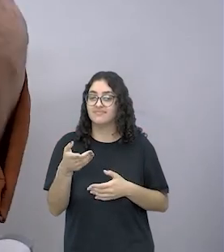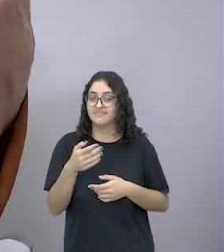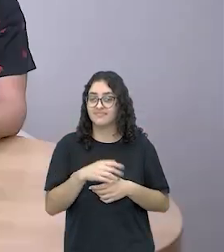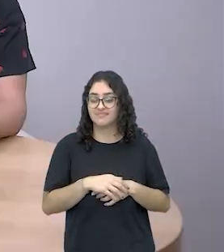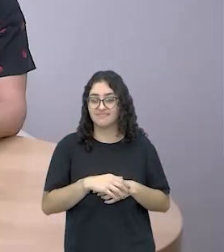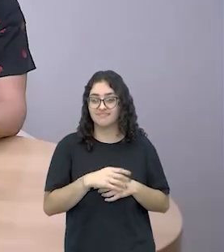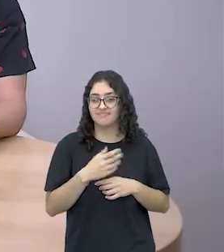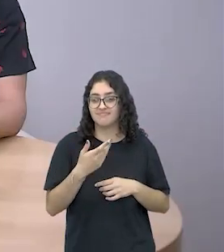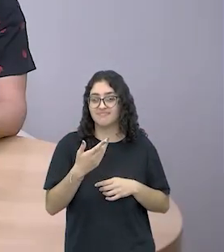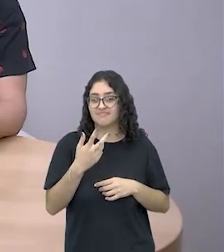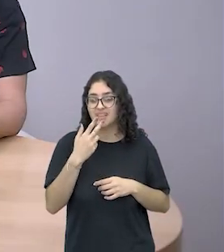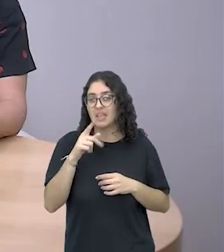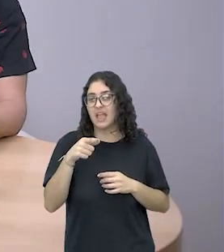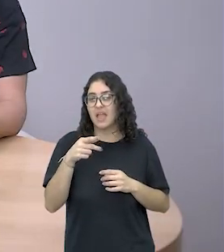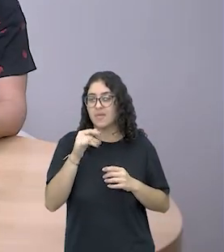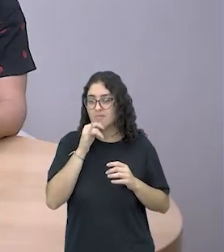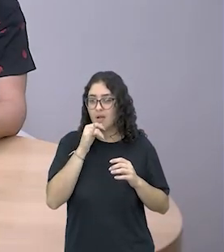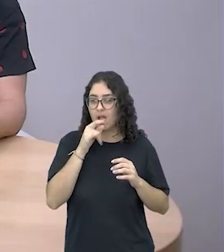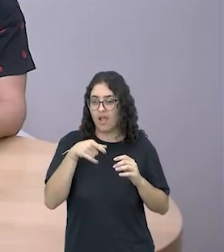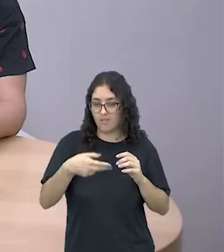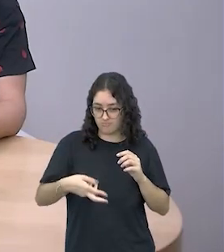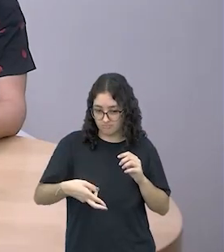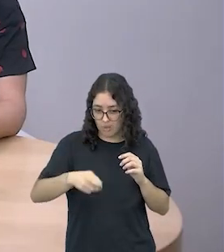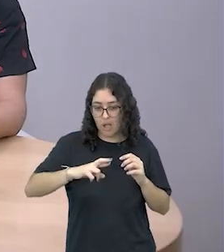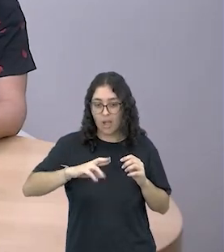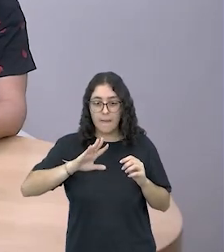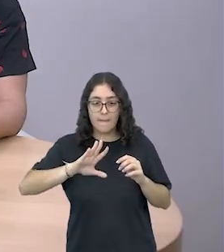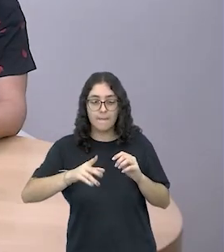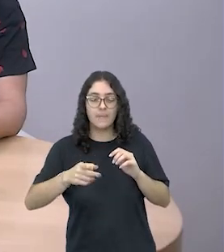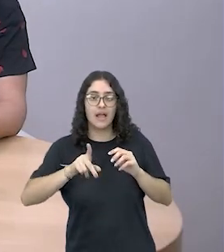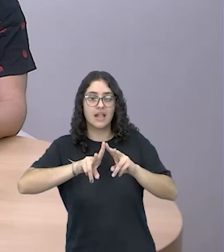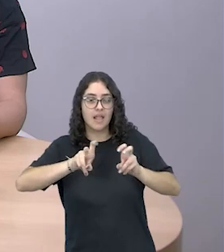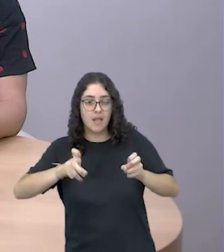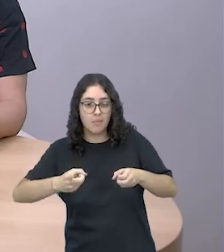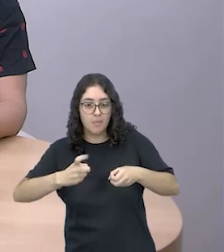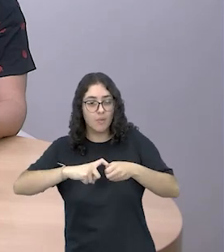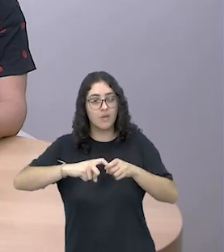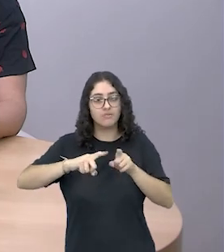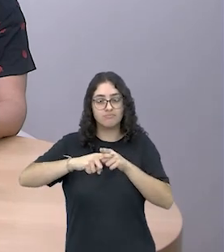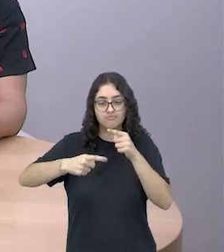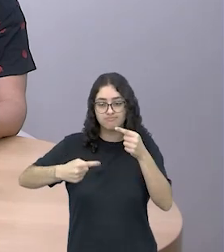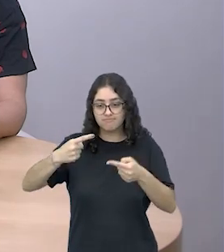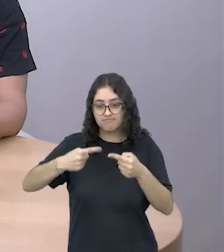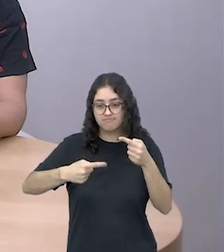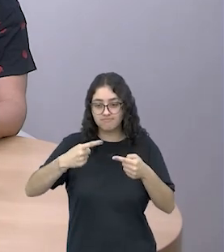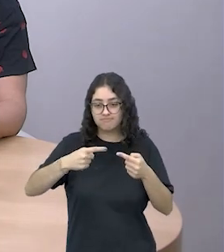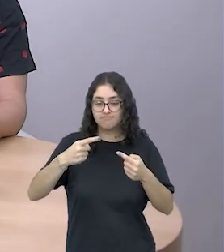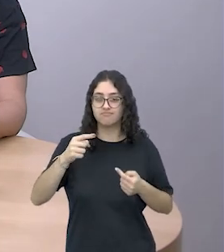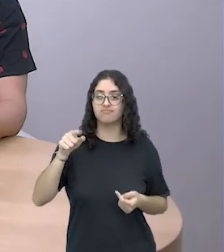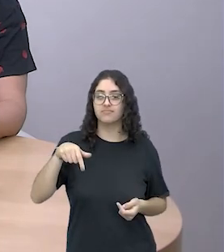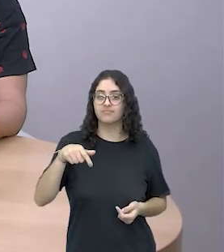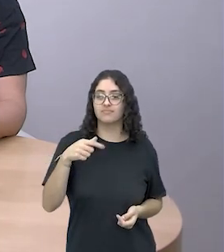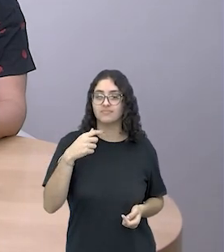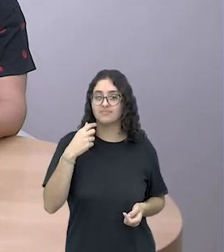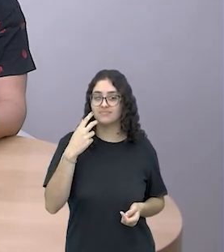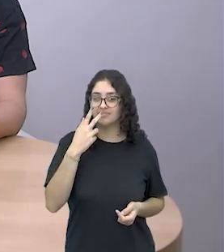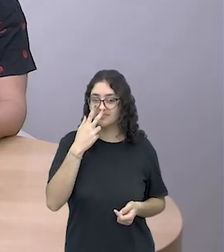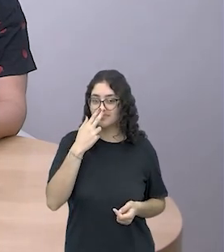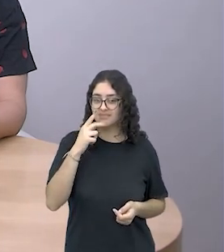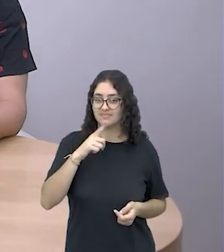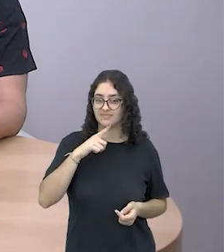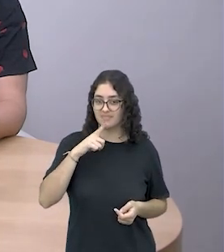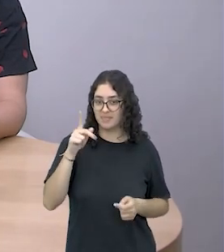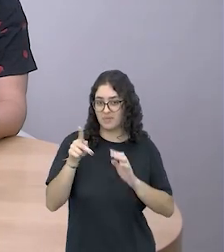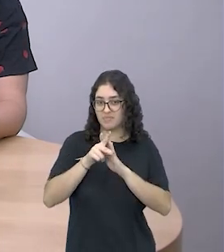assim, não seria uma recuperação, mas você retornar aquele assunto, ou discutir novamente, a gente insere aqui o Peer